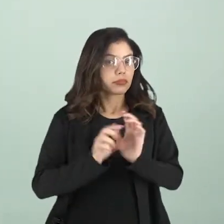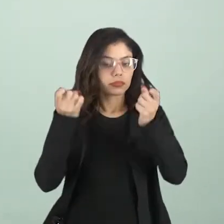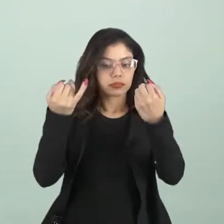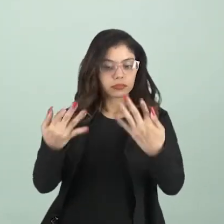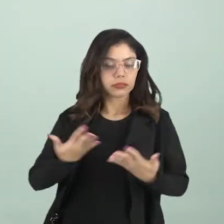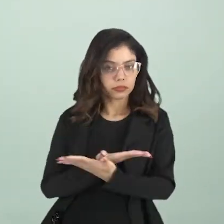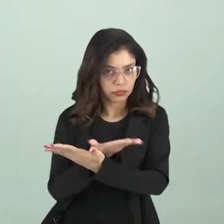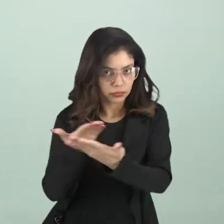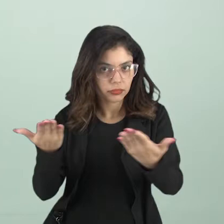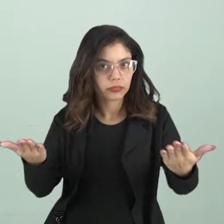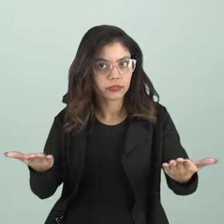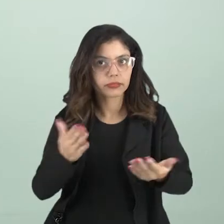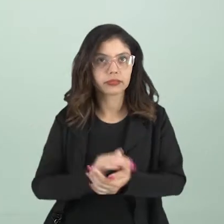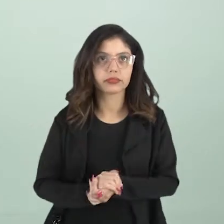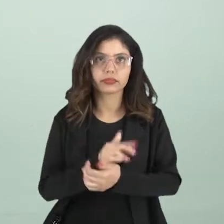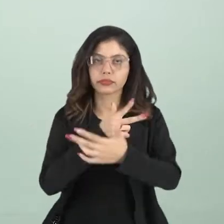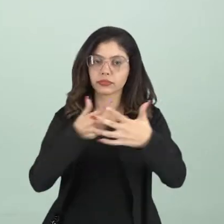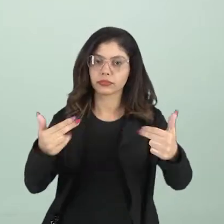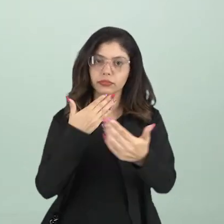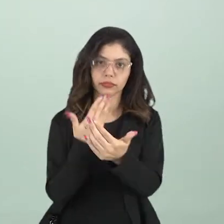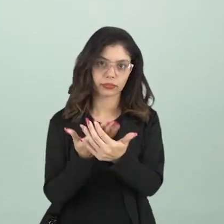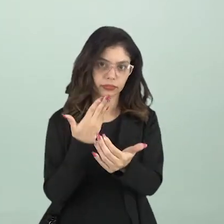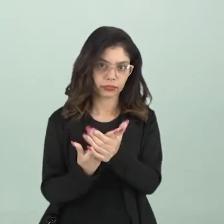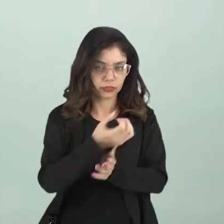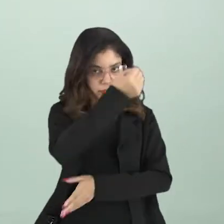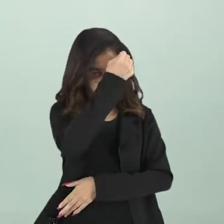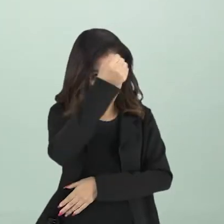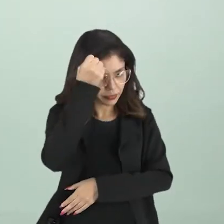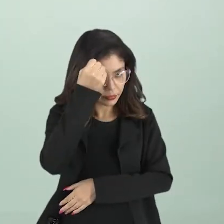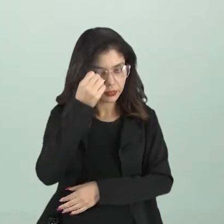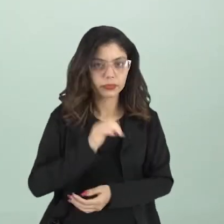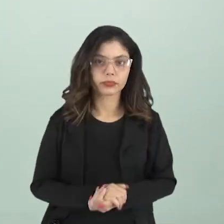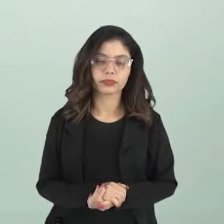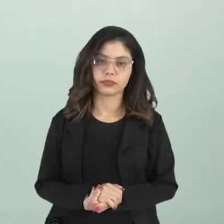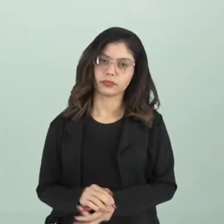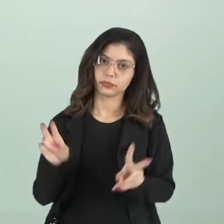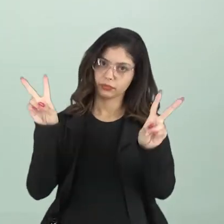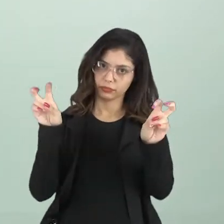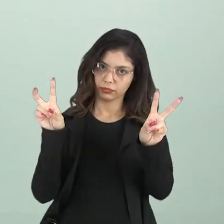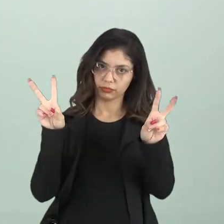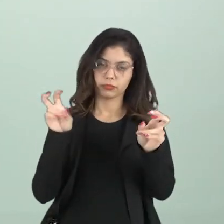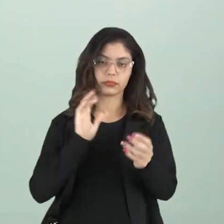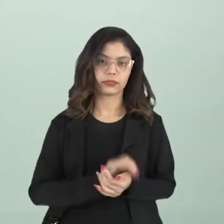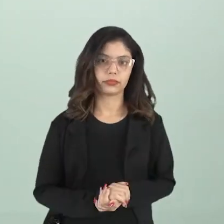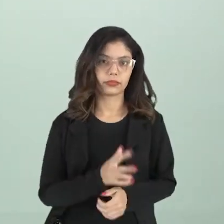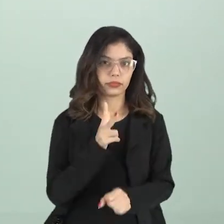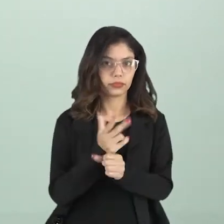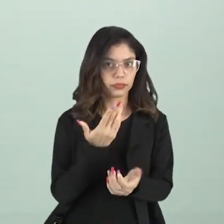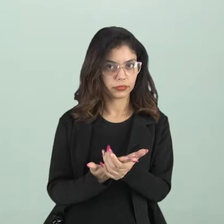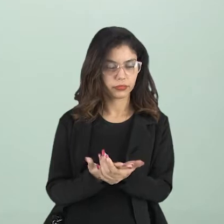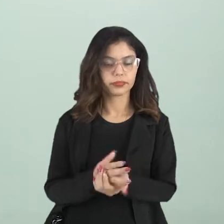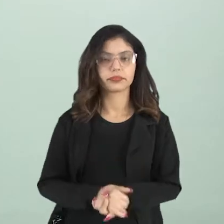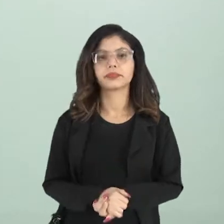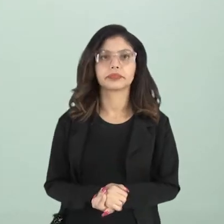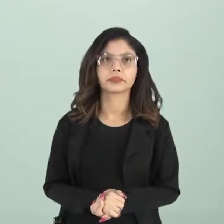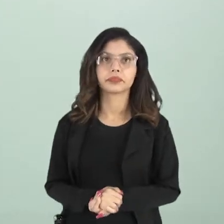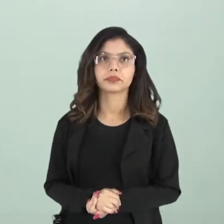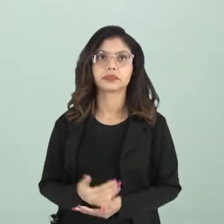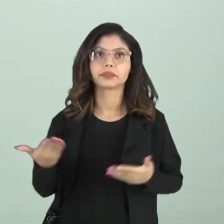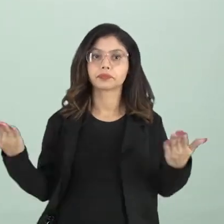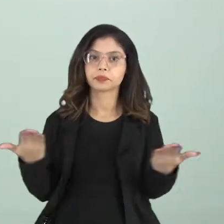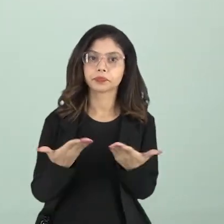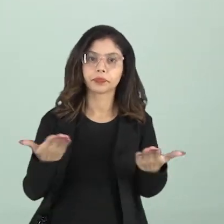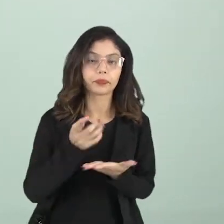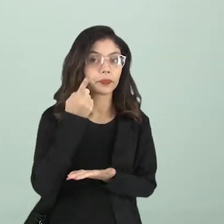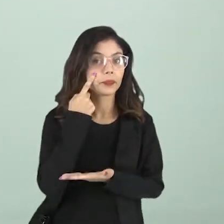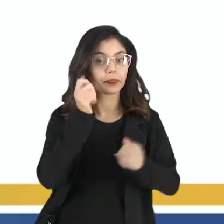será ministrado. Objetos de estudo da sociologia é o tema desta videoaula. Agora eu quero que